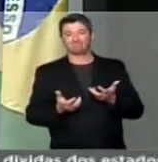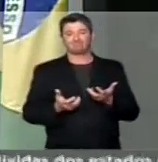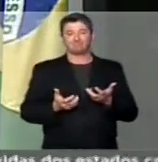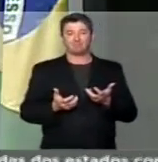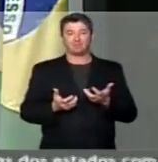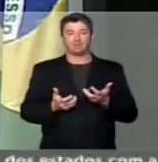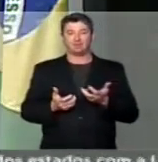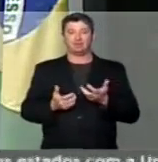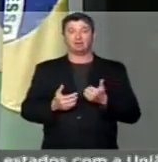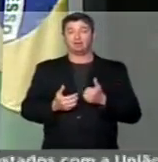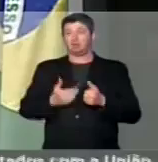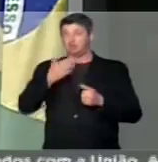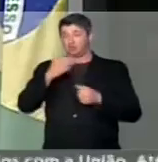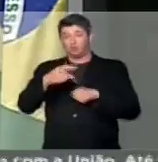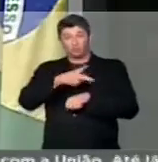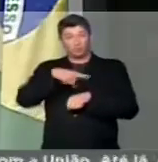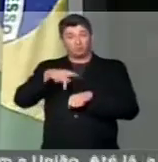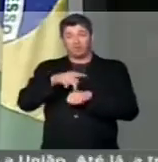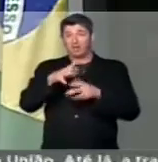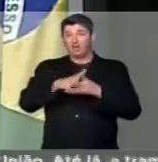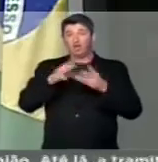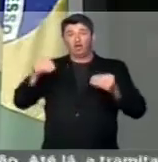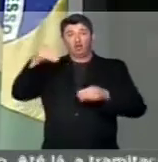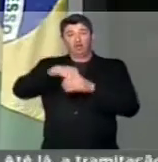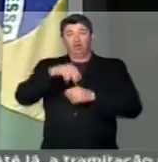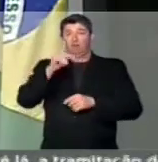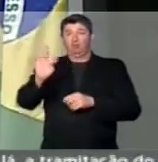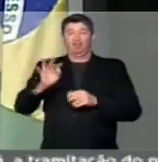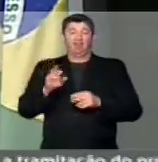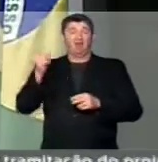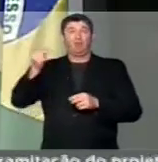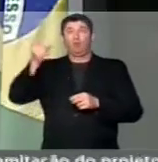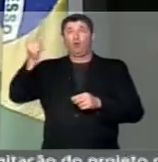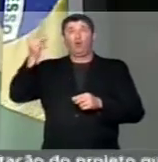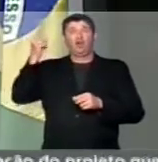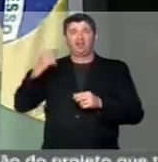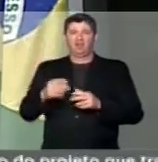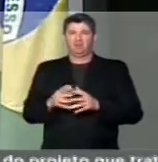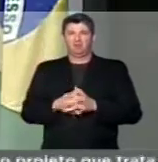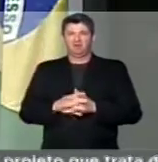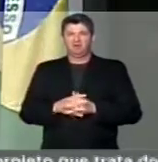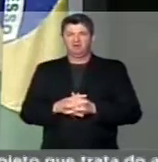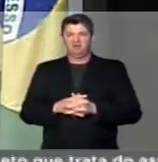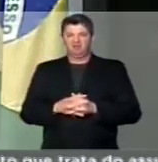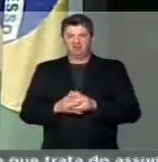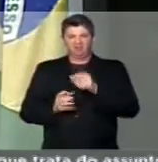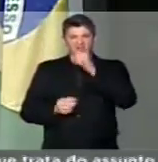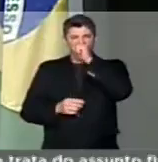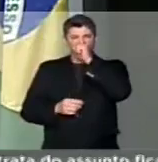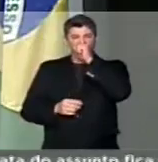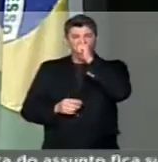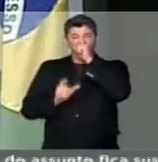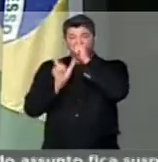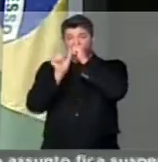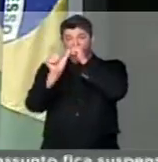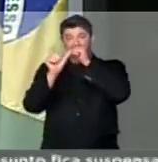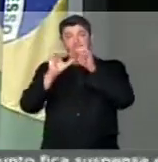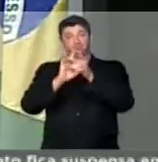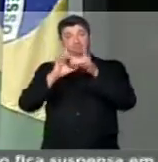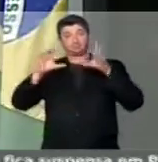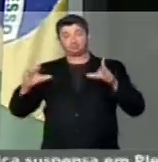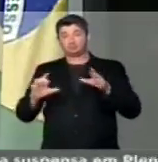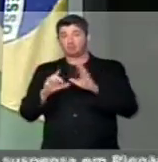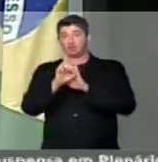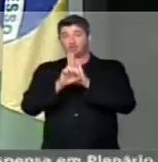O espírito republicano que sumiu da alma do PT há muito tempo. É a palavra democracia que não está